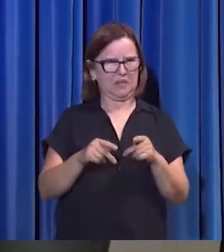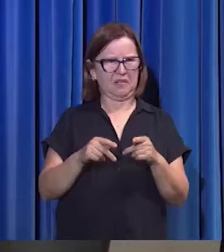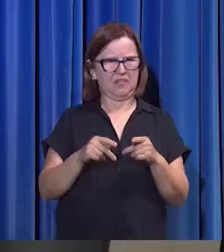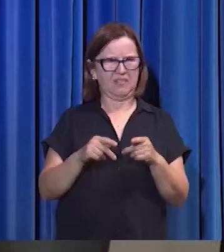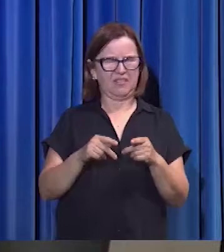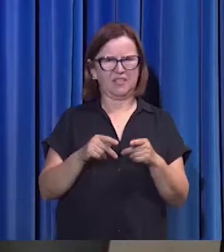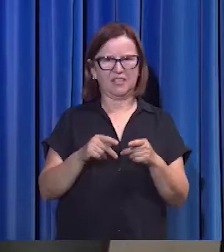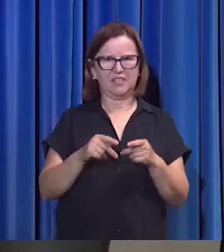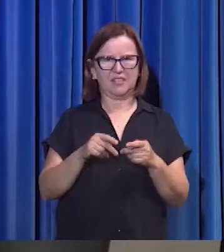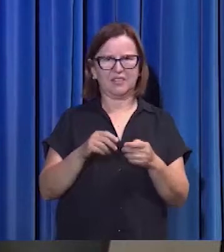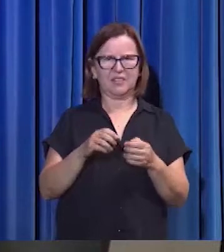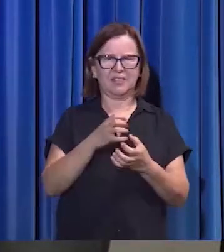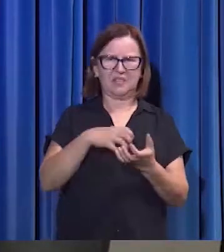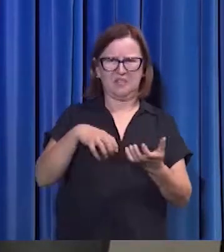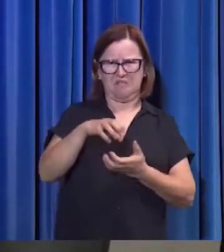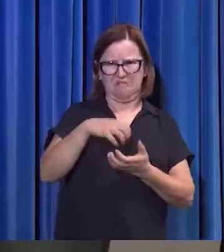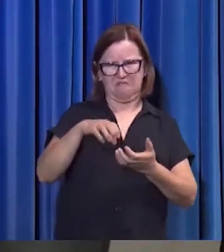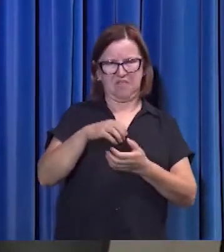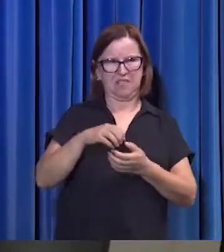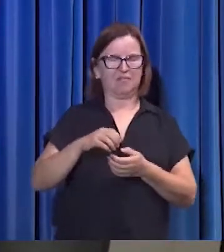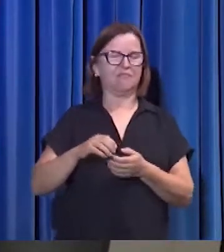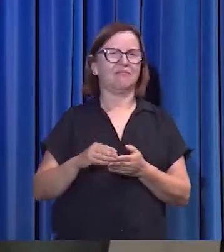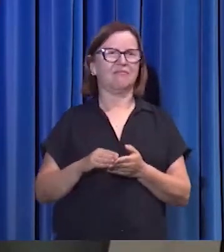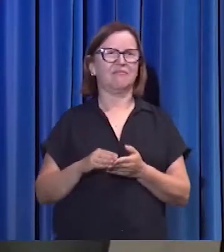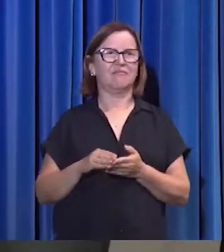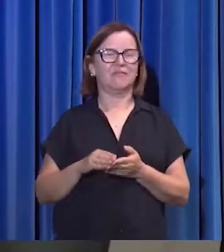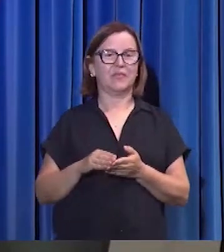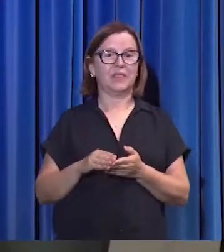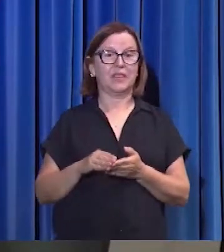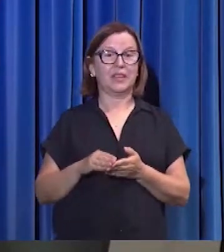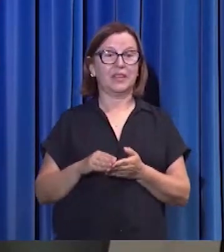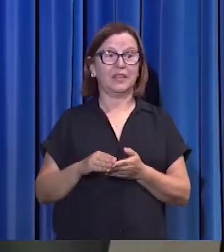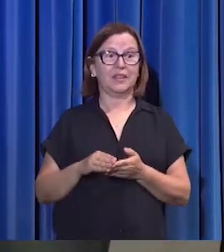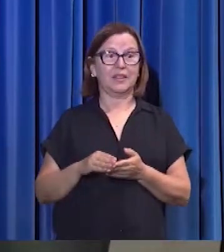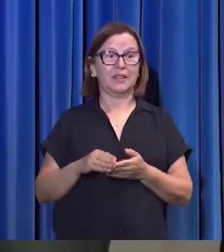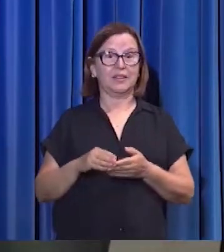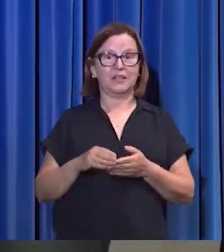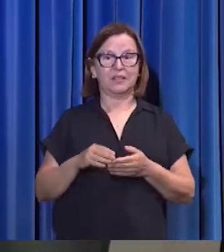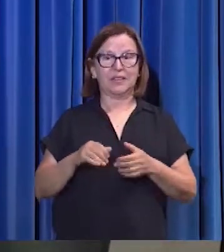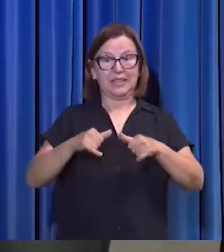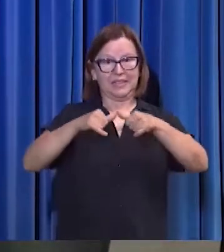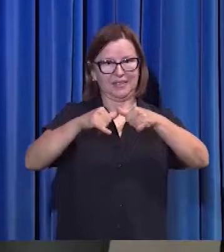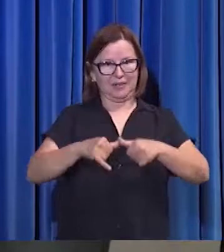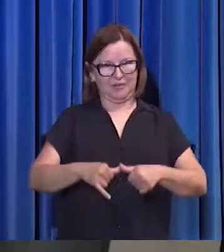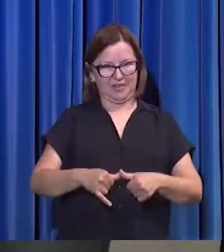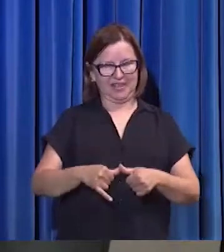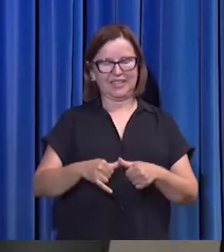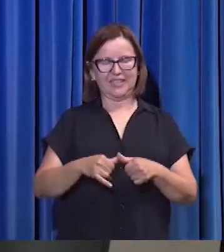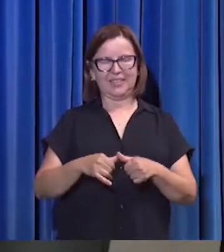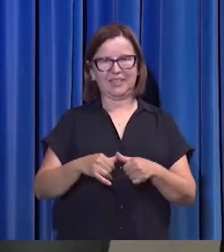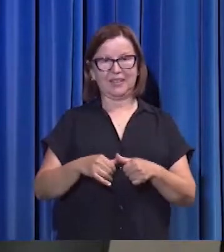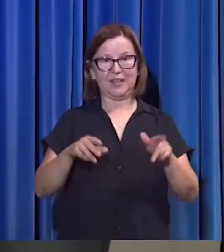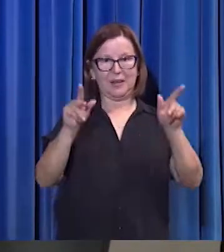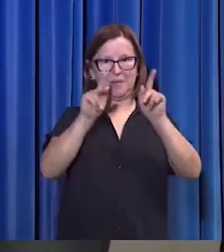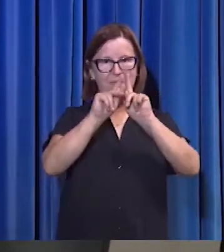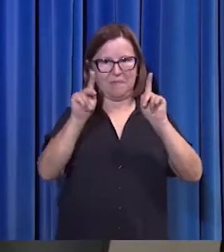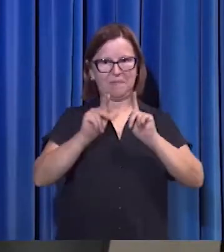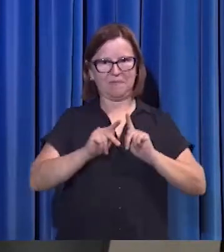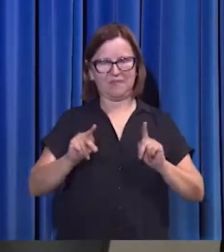Tem conflito? Paz. Estabelecimento de relações